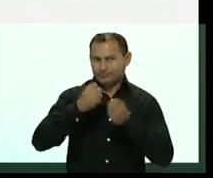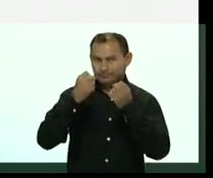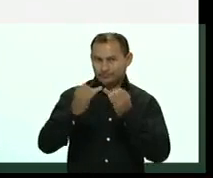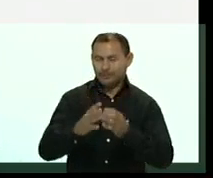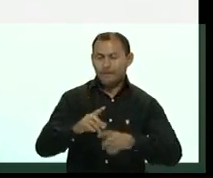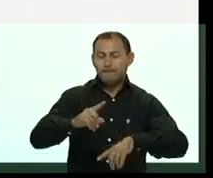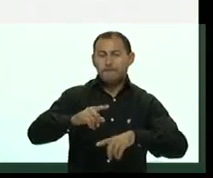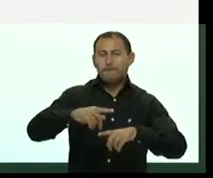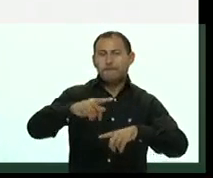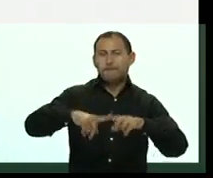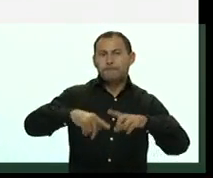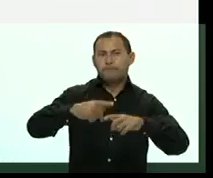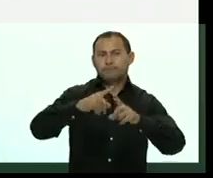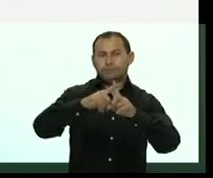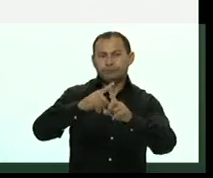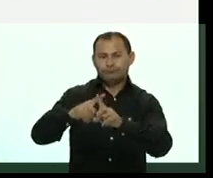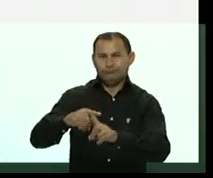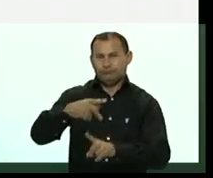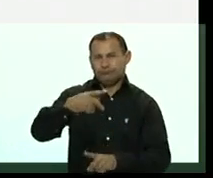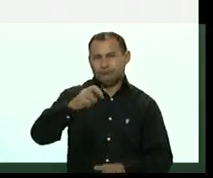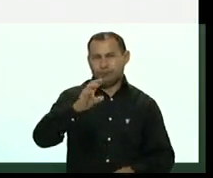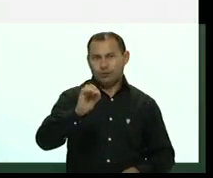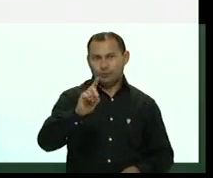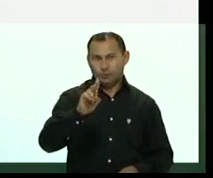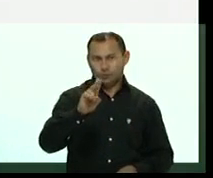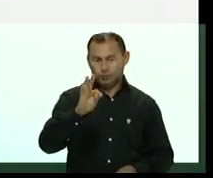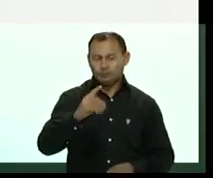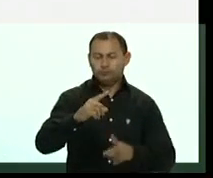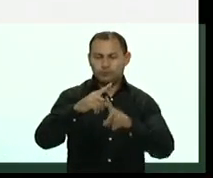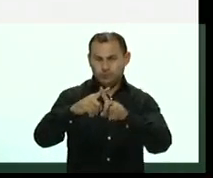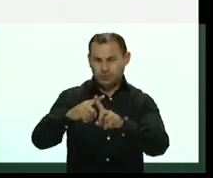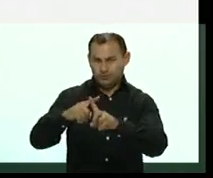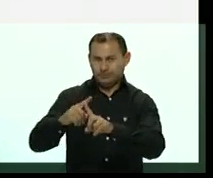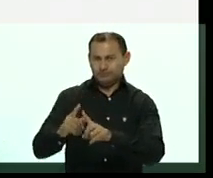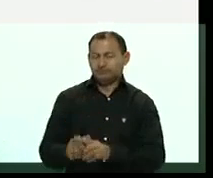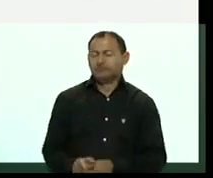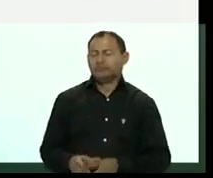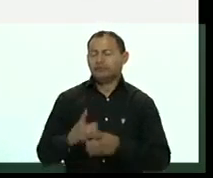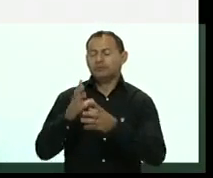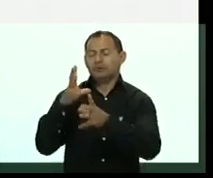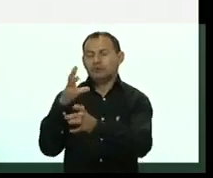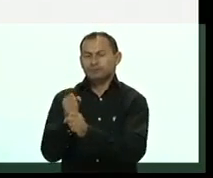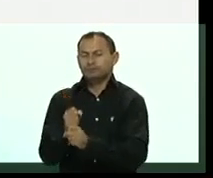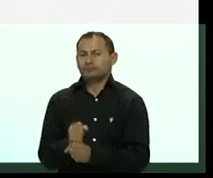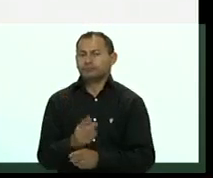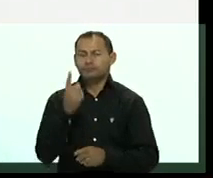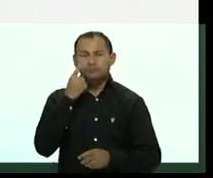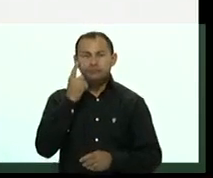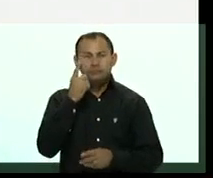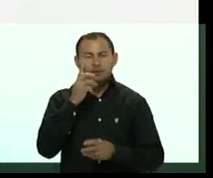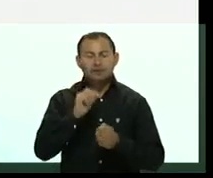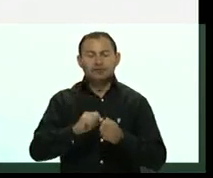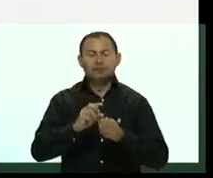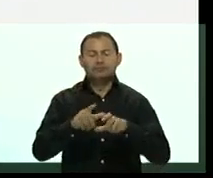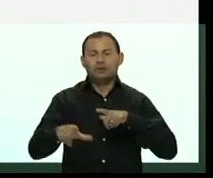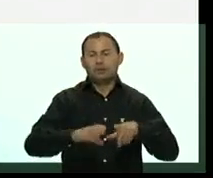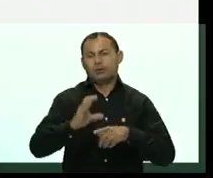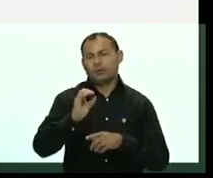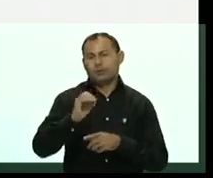com produto, aqui nós vamos somar, porque na hora que a gente for trabalhar com o quociente, a gente vai ter uma diferença aí,